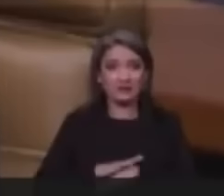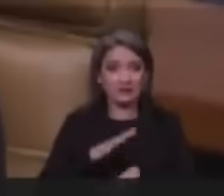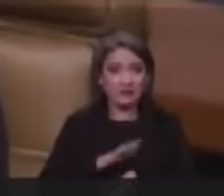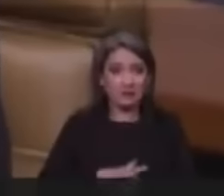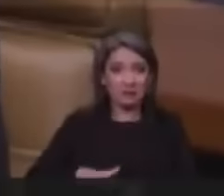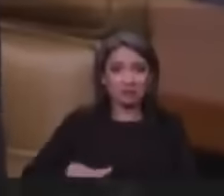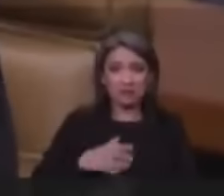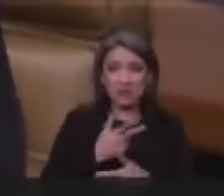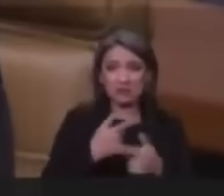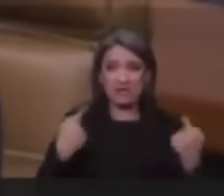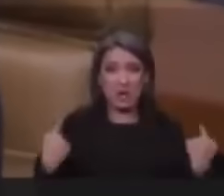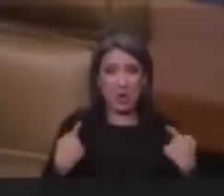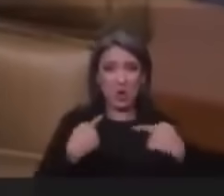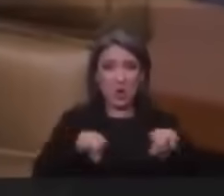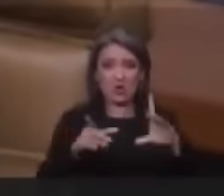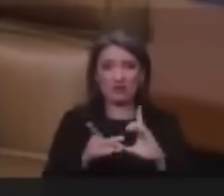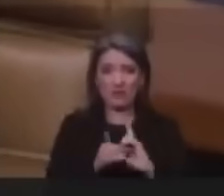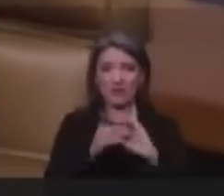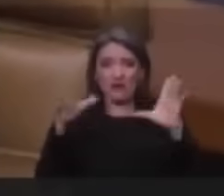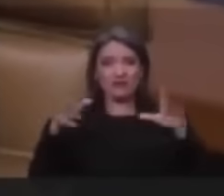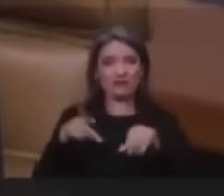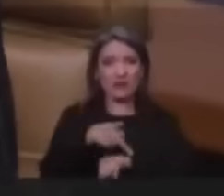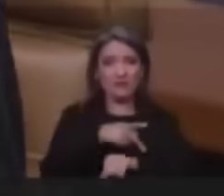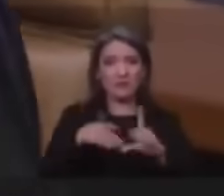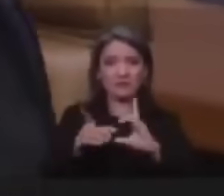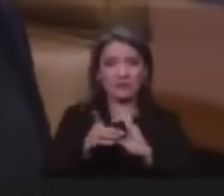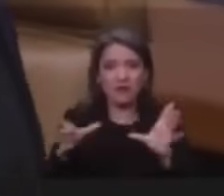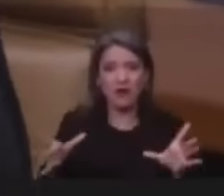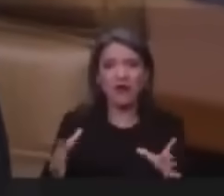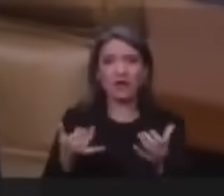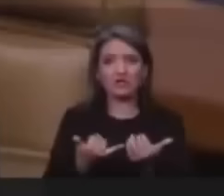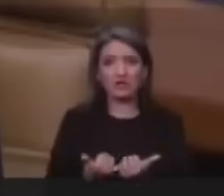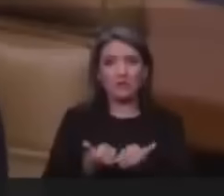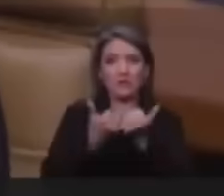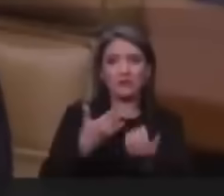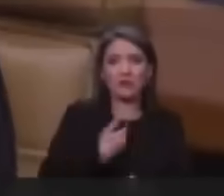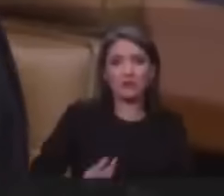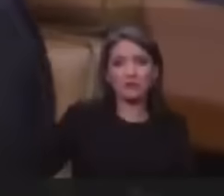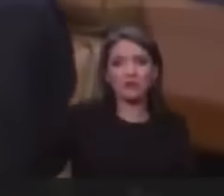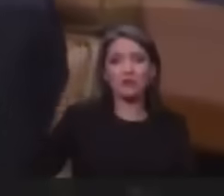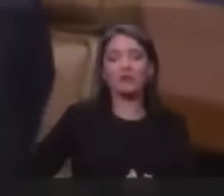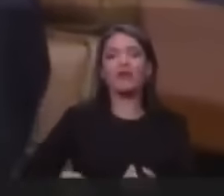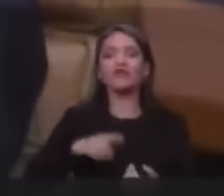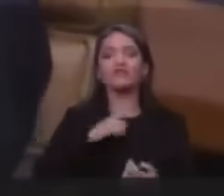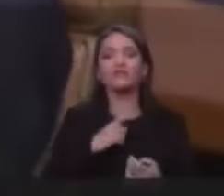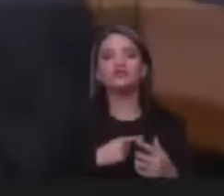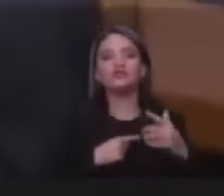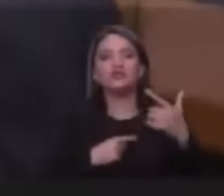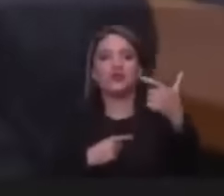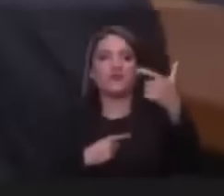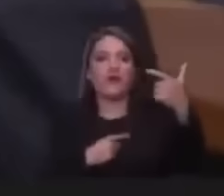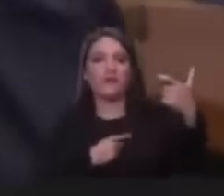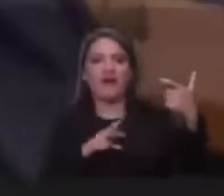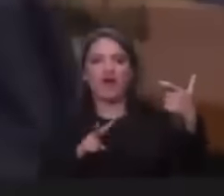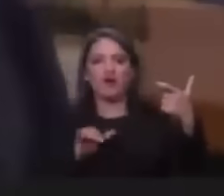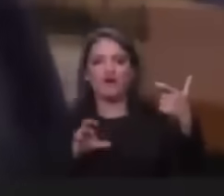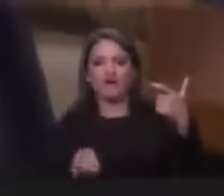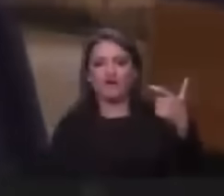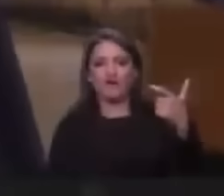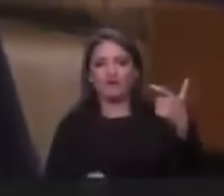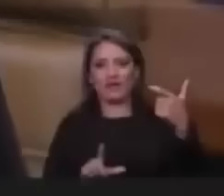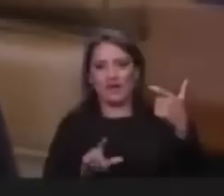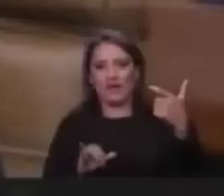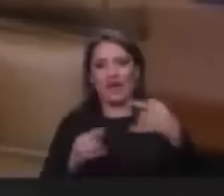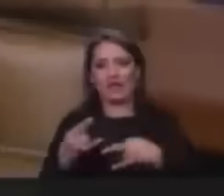a democracia o estado democrático de direito e ao patrimônio público fazer um lives e aqui Presidente é